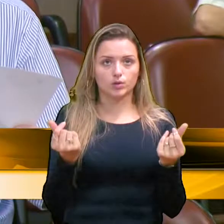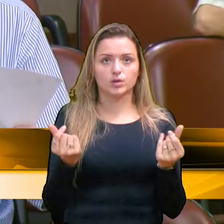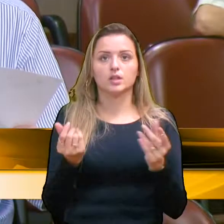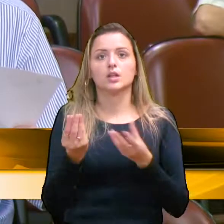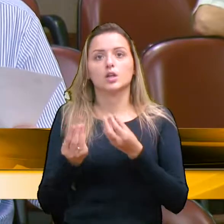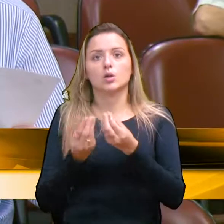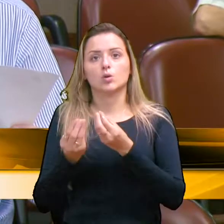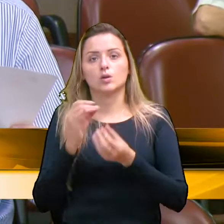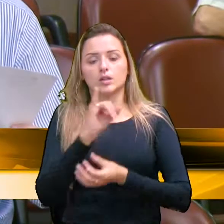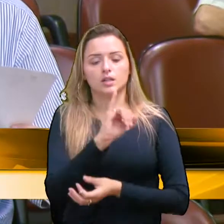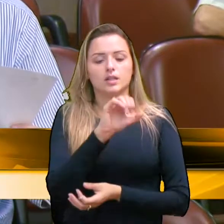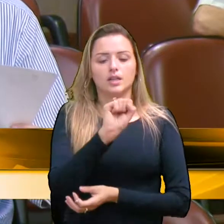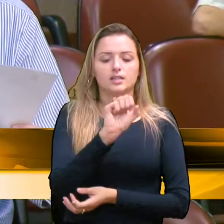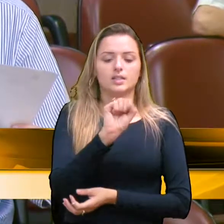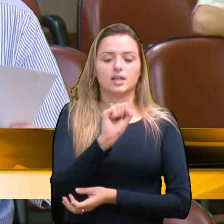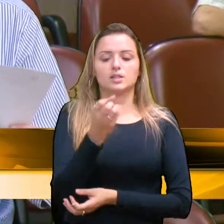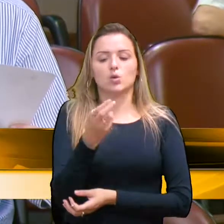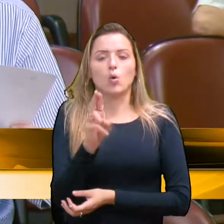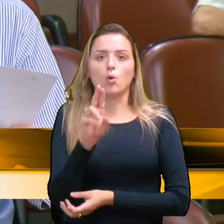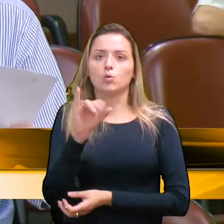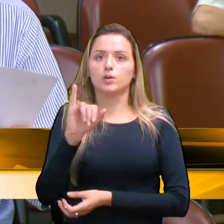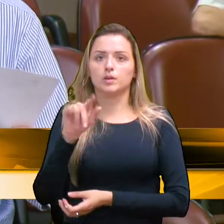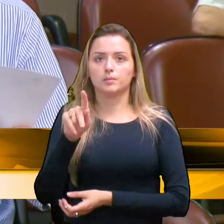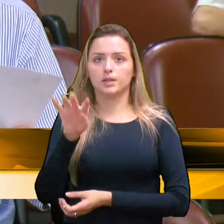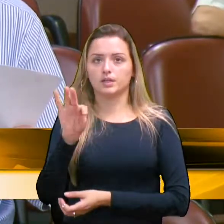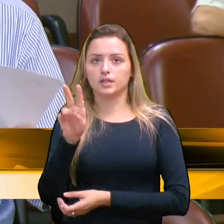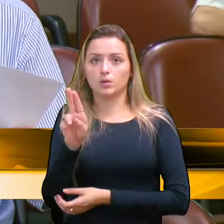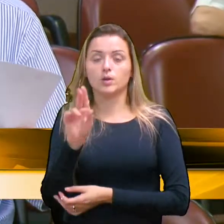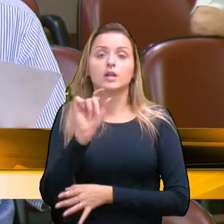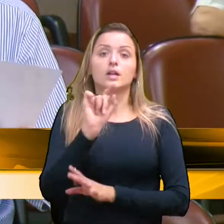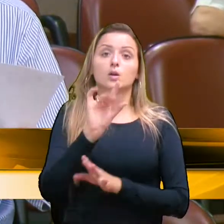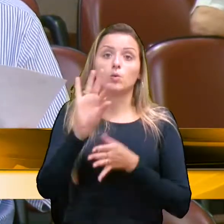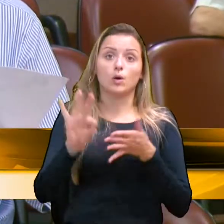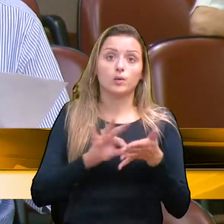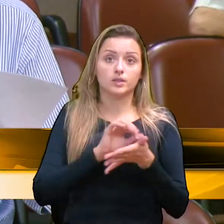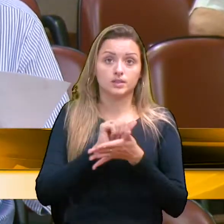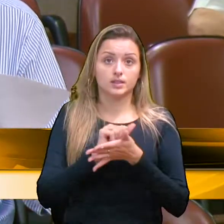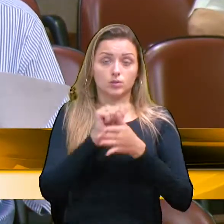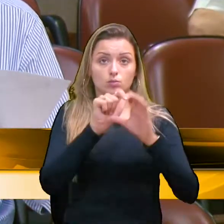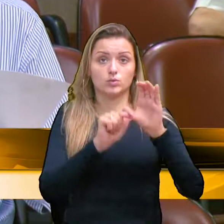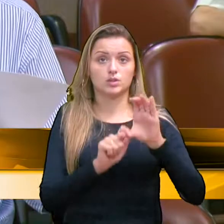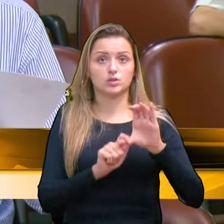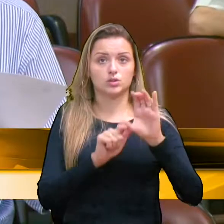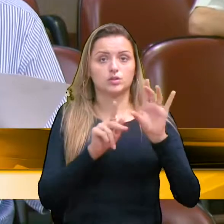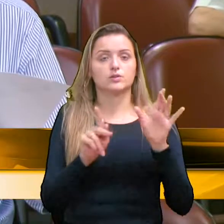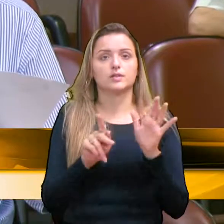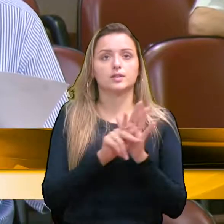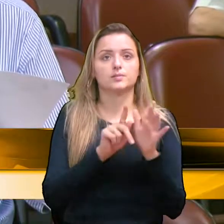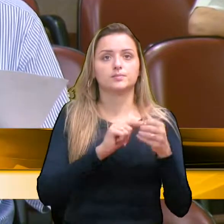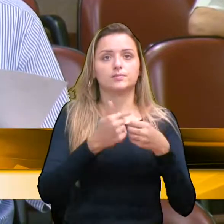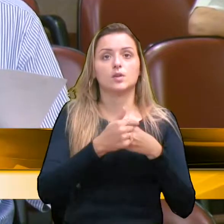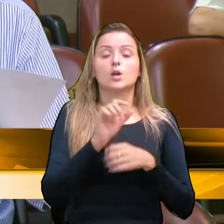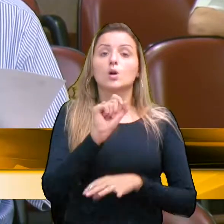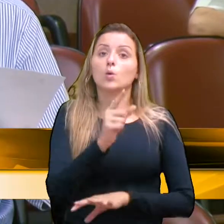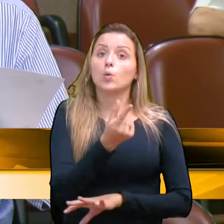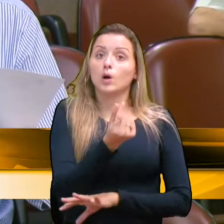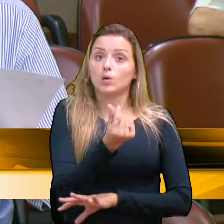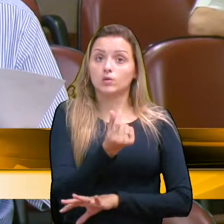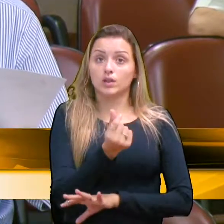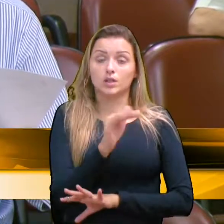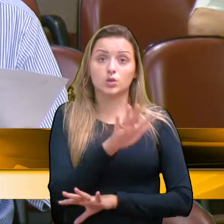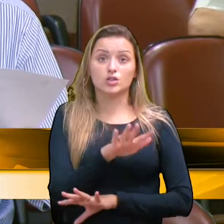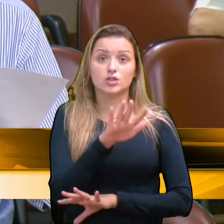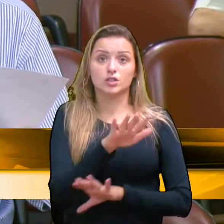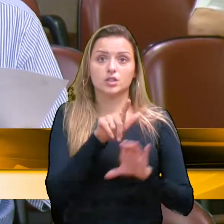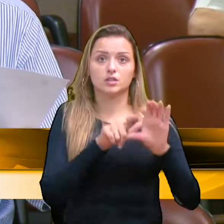for ISS, IPTU, etc., e quais estão inscritos em dívida ativa. Informar o valor total da dívida